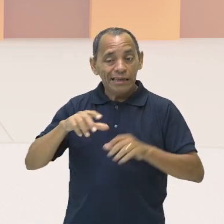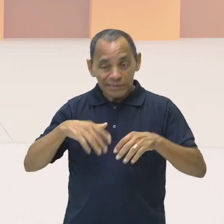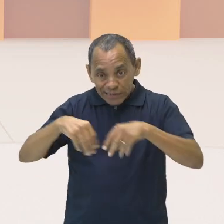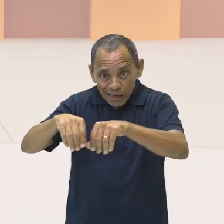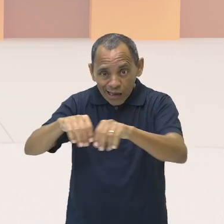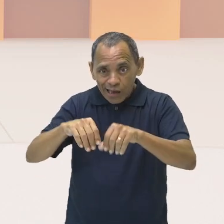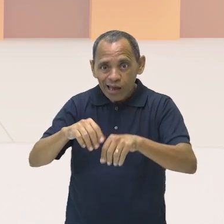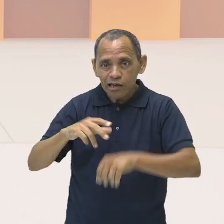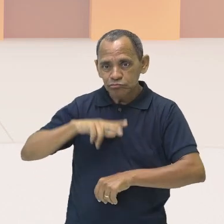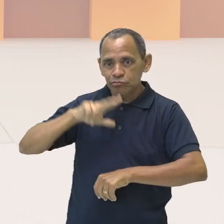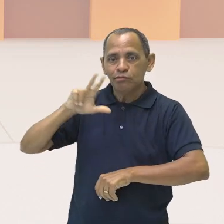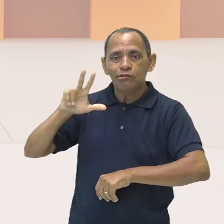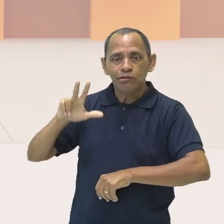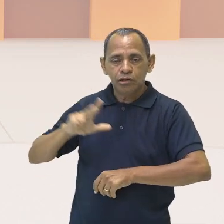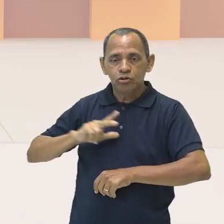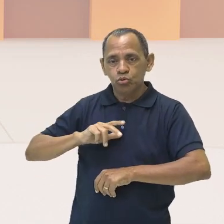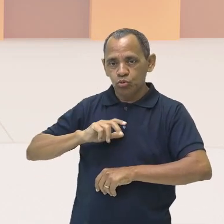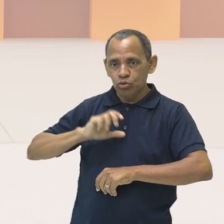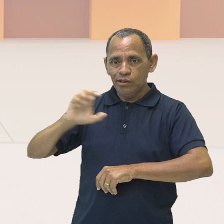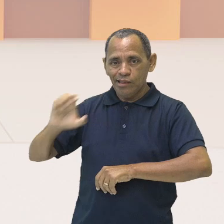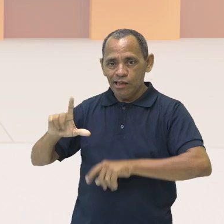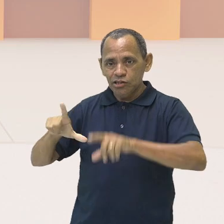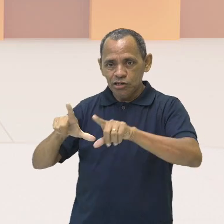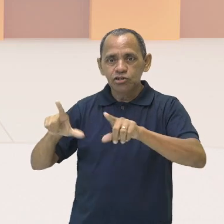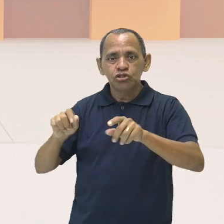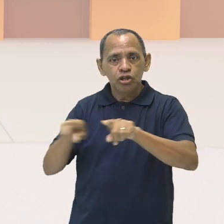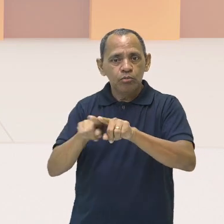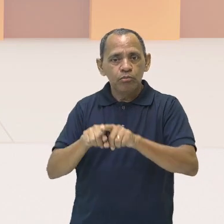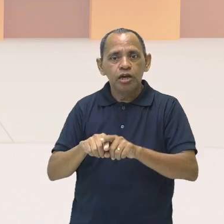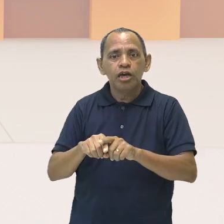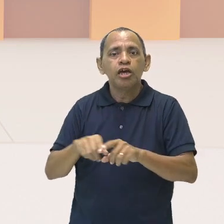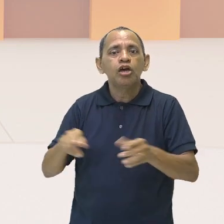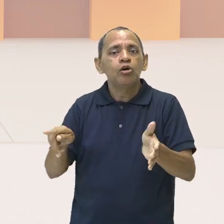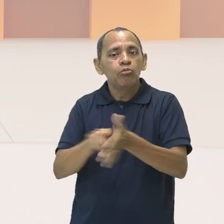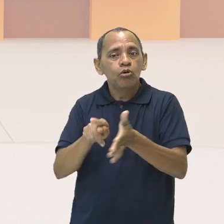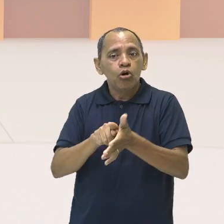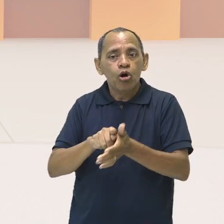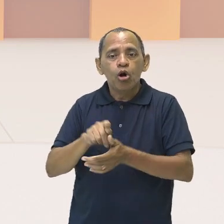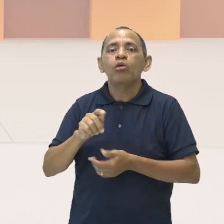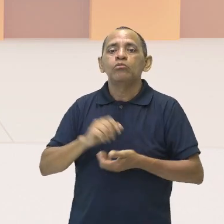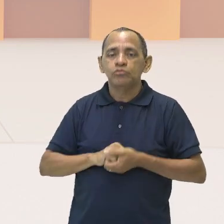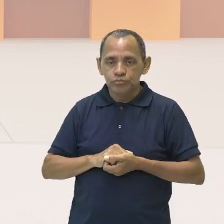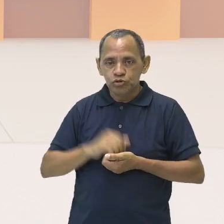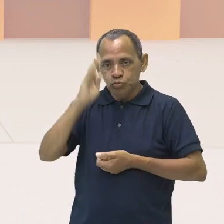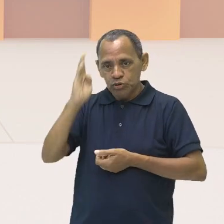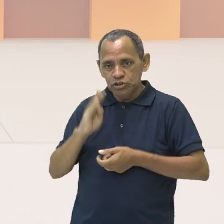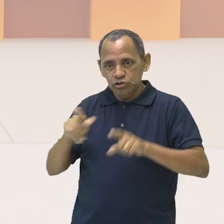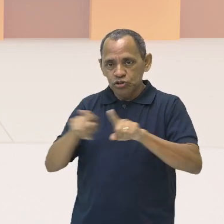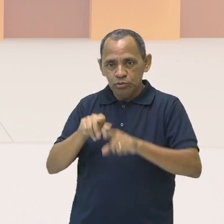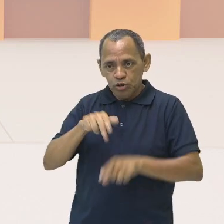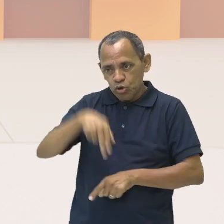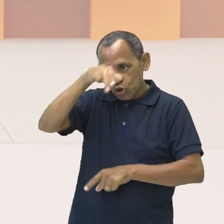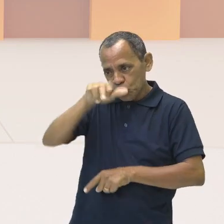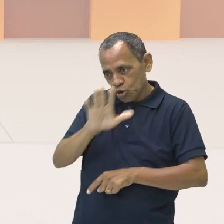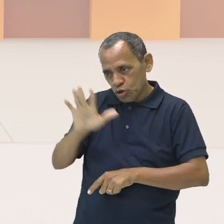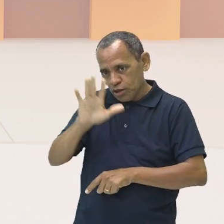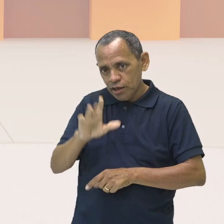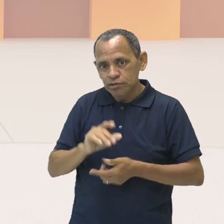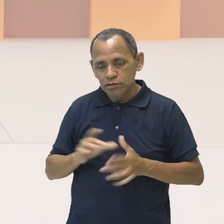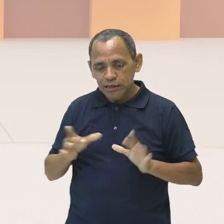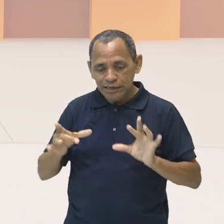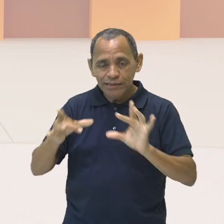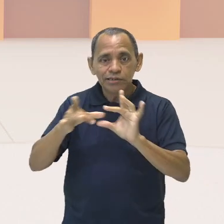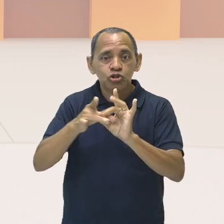as terras brasileiras, as terras ali da costa brasileira, do Nordeste brasileiro. E essa União